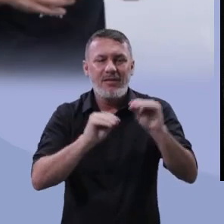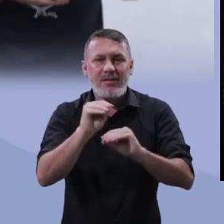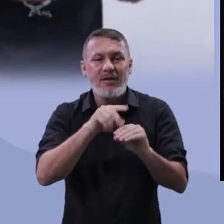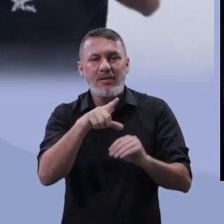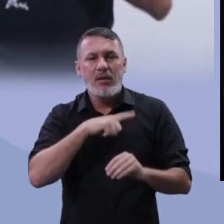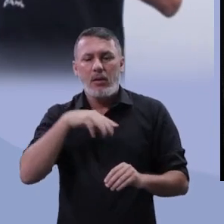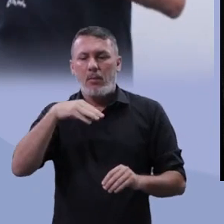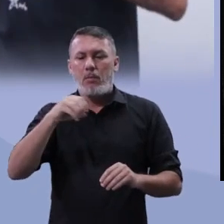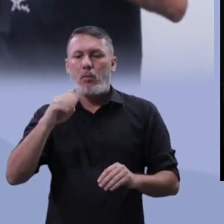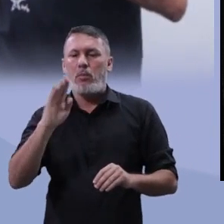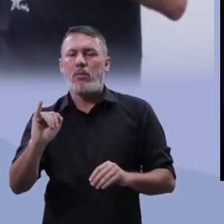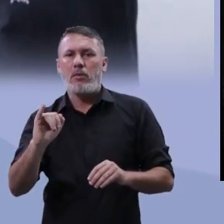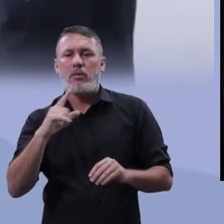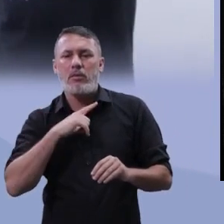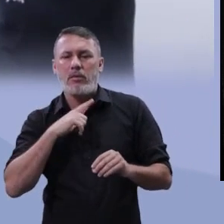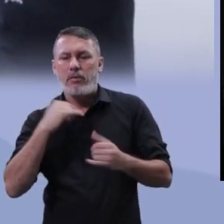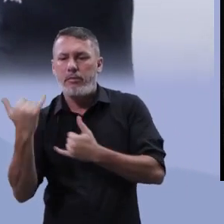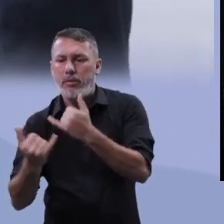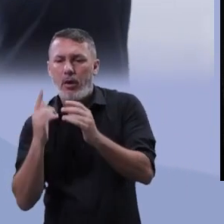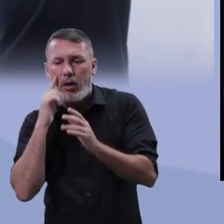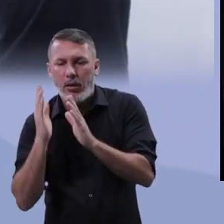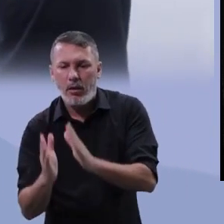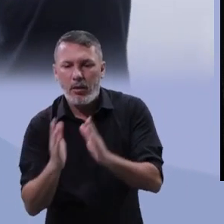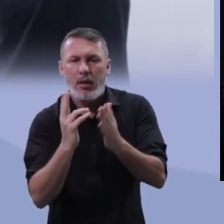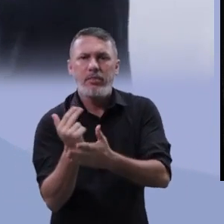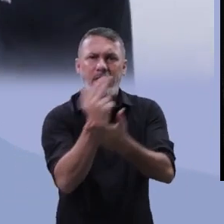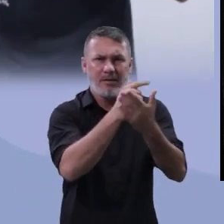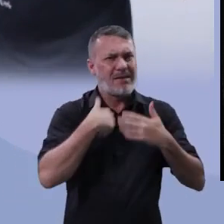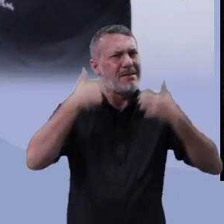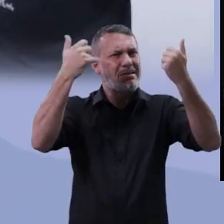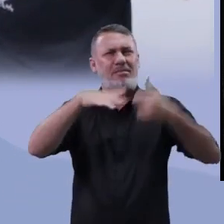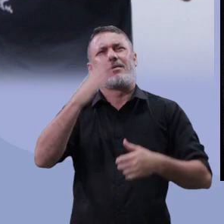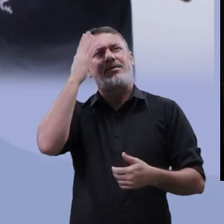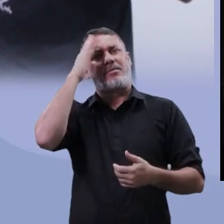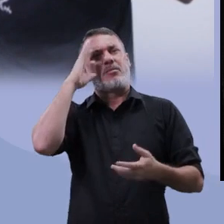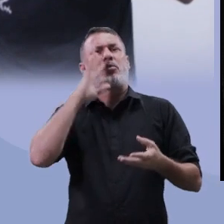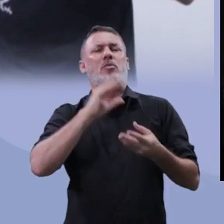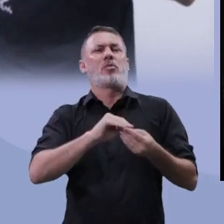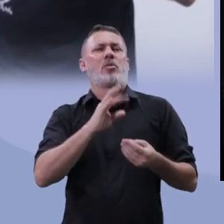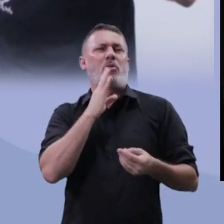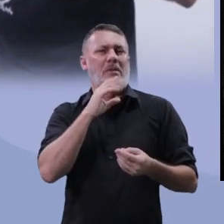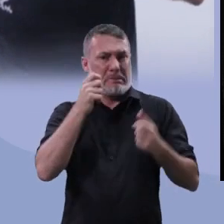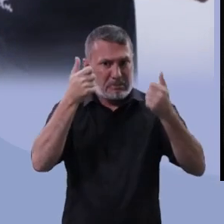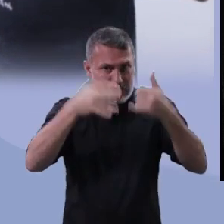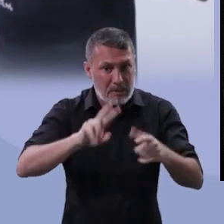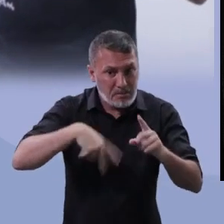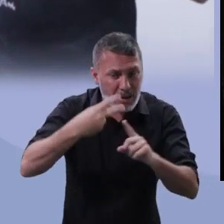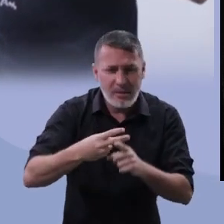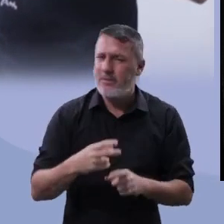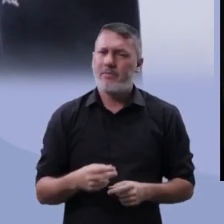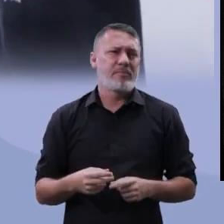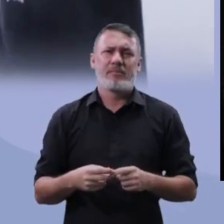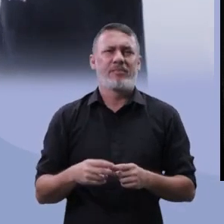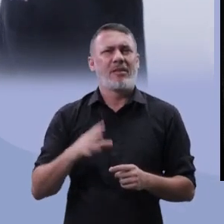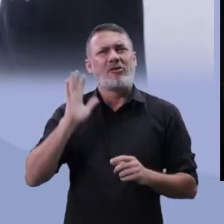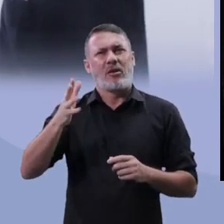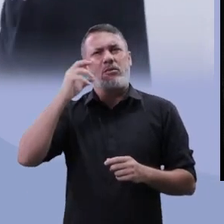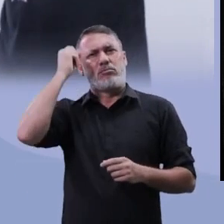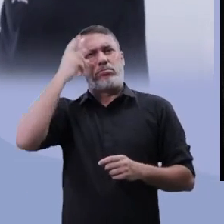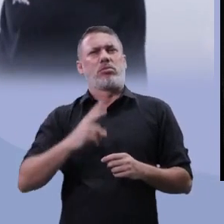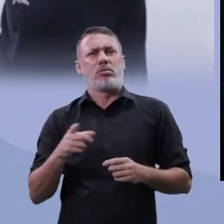Lá no Minecraft tem o noob, tem o pro e tem o hacker. Preciso explicar mais nada, não? Preciso? Não preciso, né?